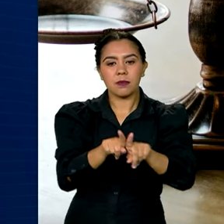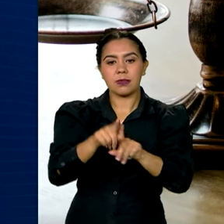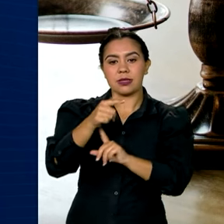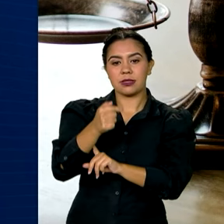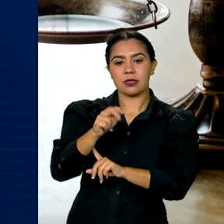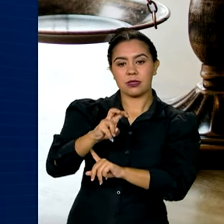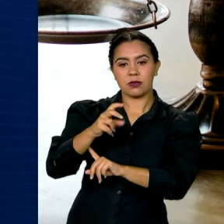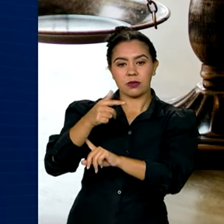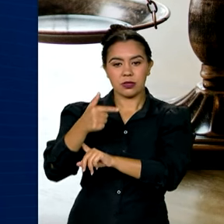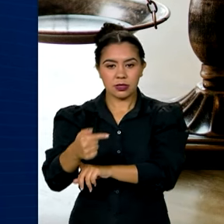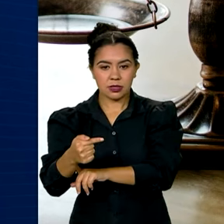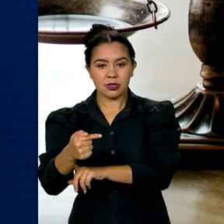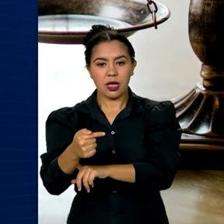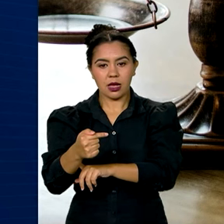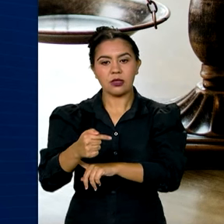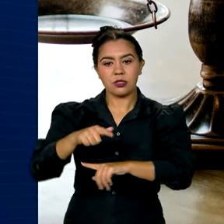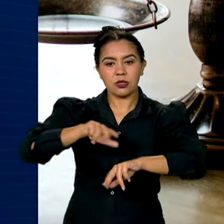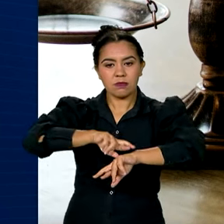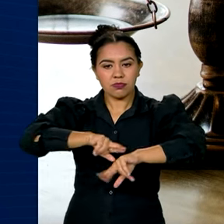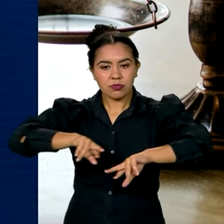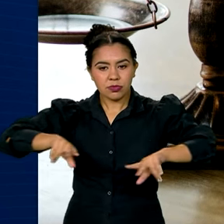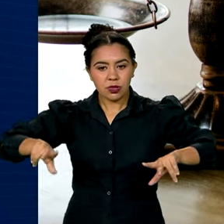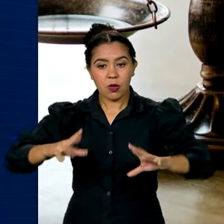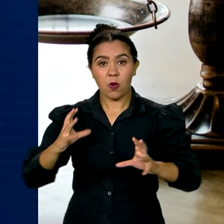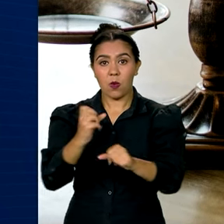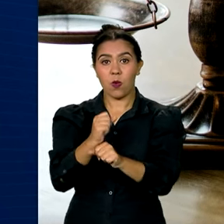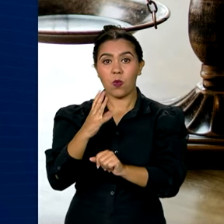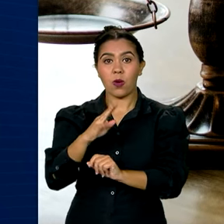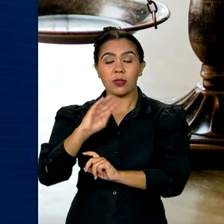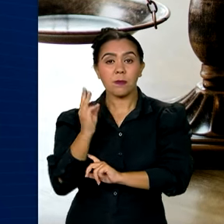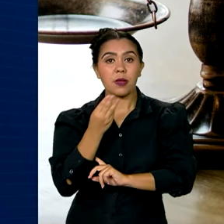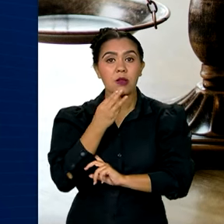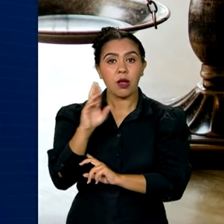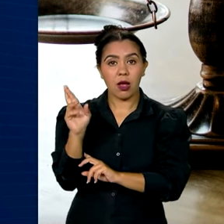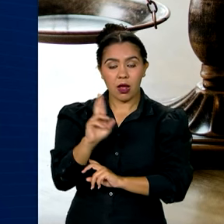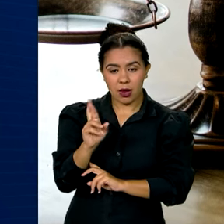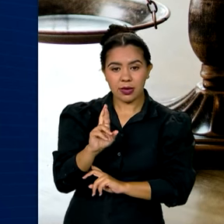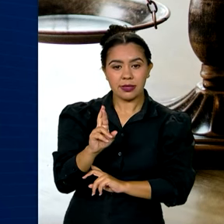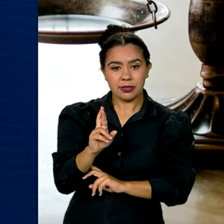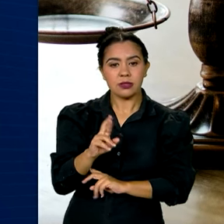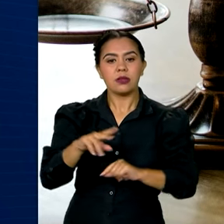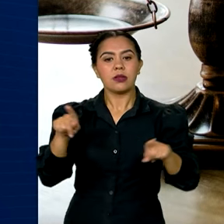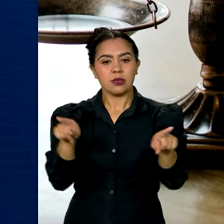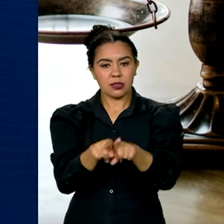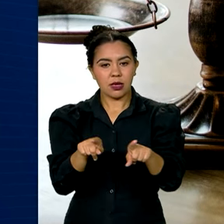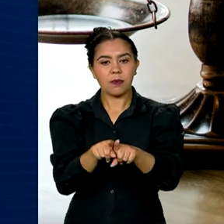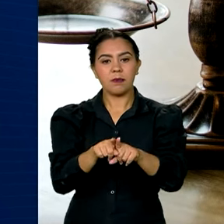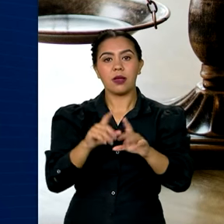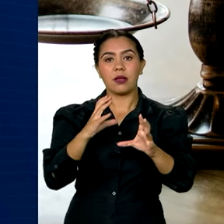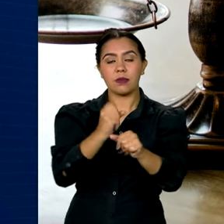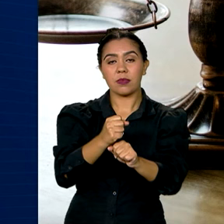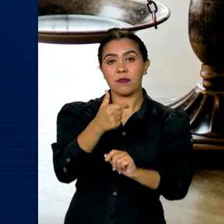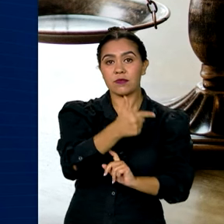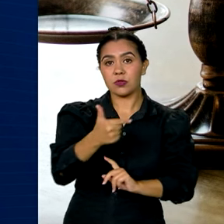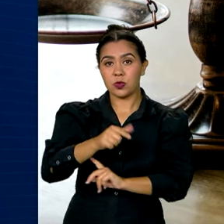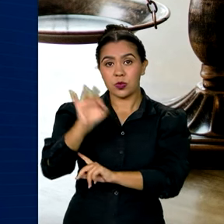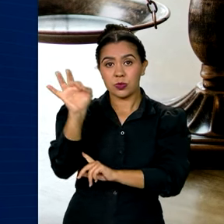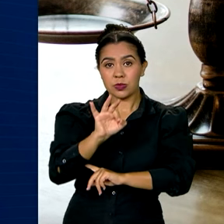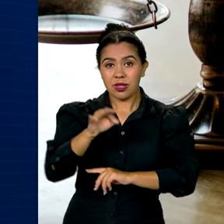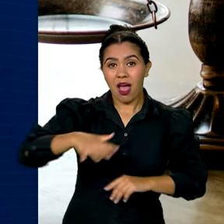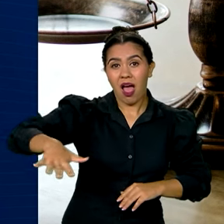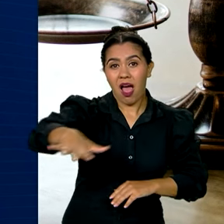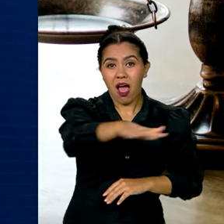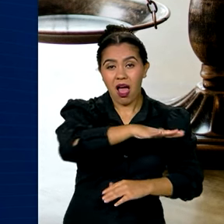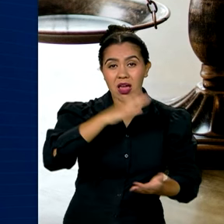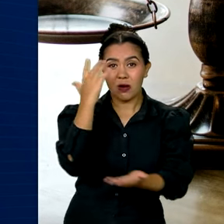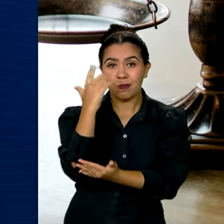757 dragas, algumas no valor de R$4 milhões, além de reduzir em mais de 22% a área desmatada